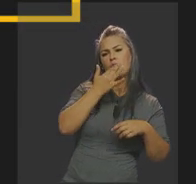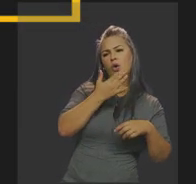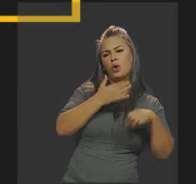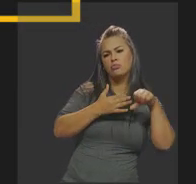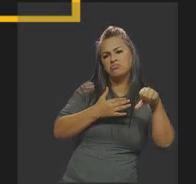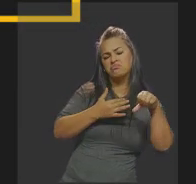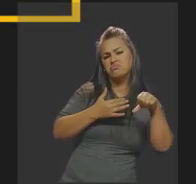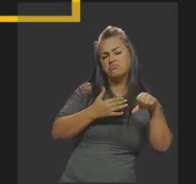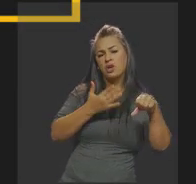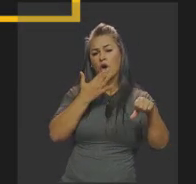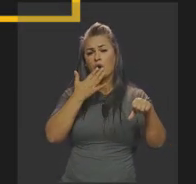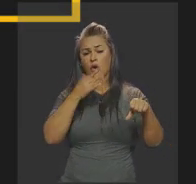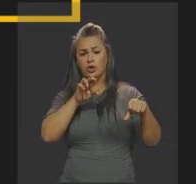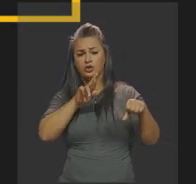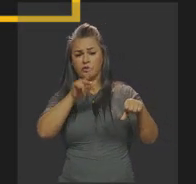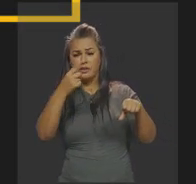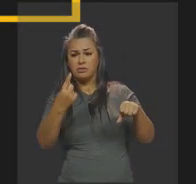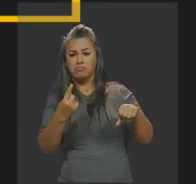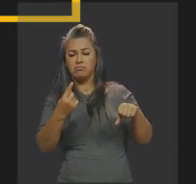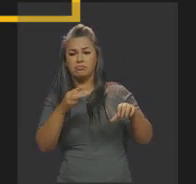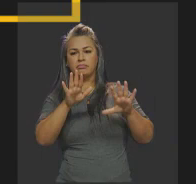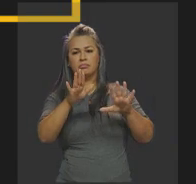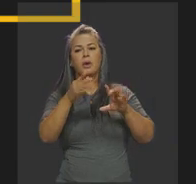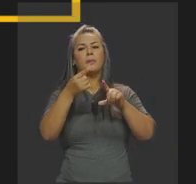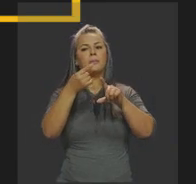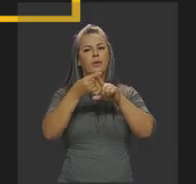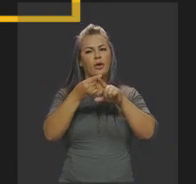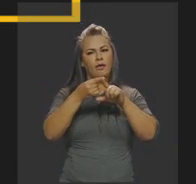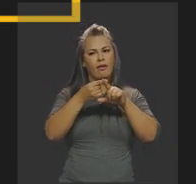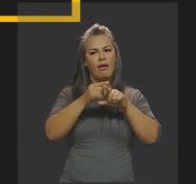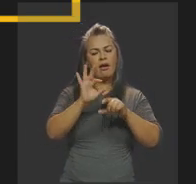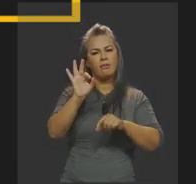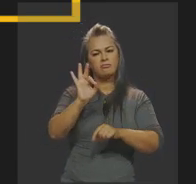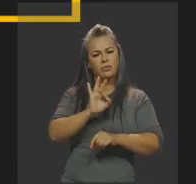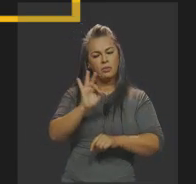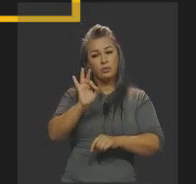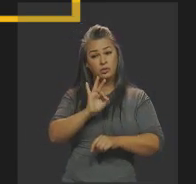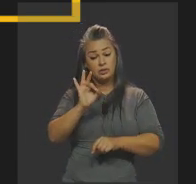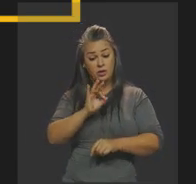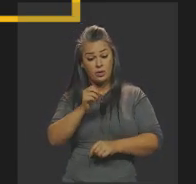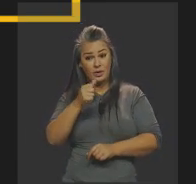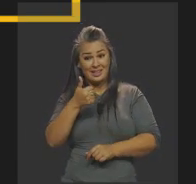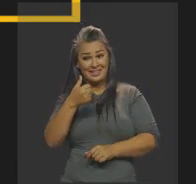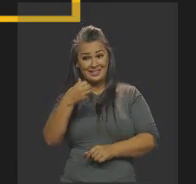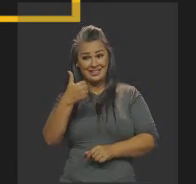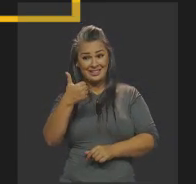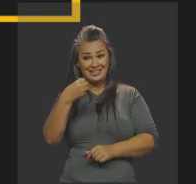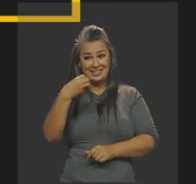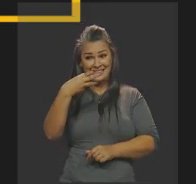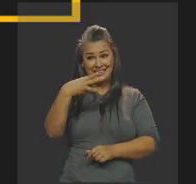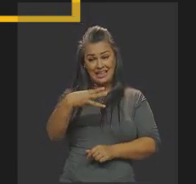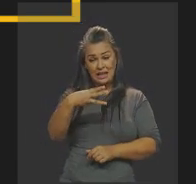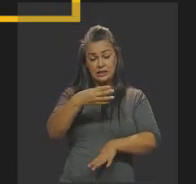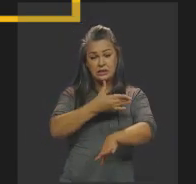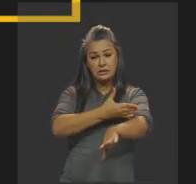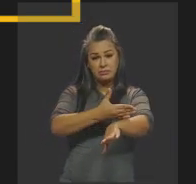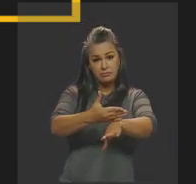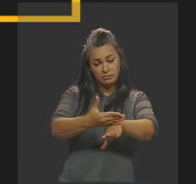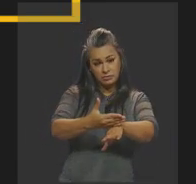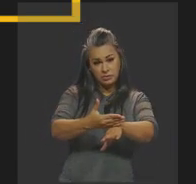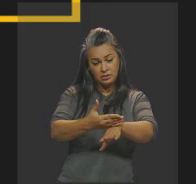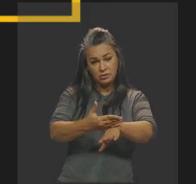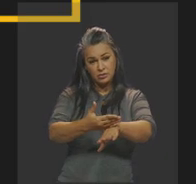a proporção fenotípica, neste caso, ela vai ser de 13 para 3, os fenótipos. 13 brancos para 3